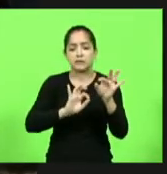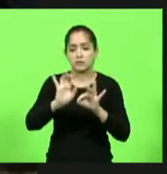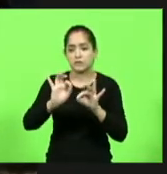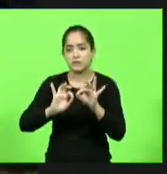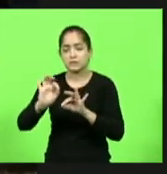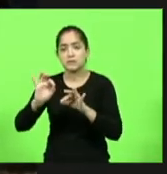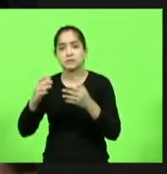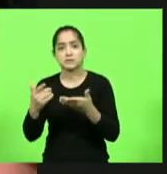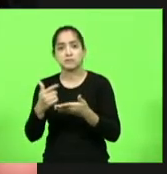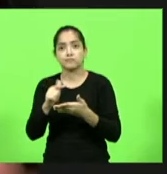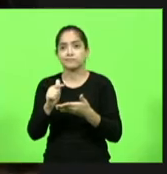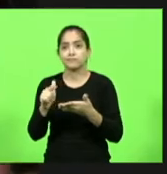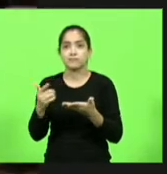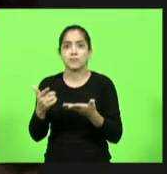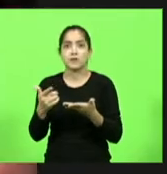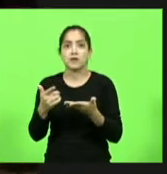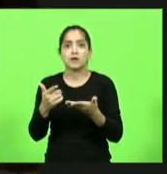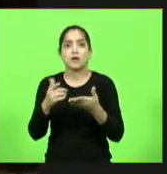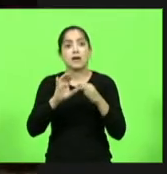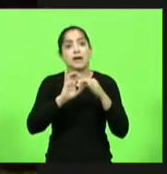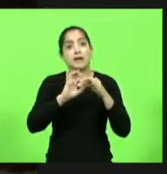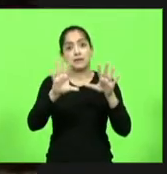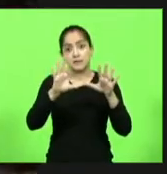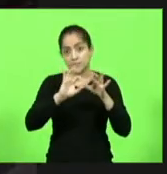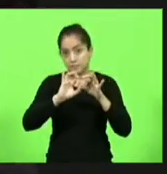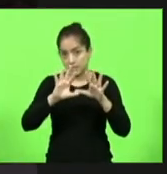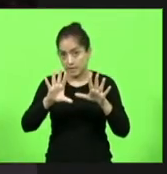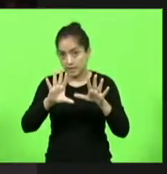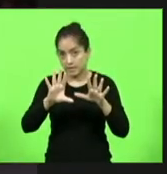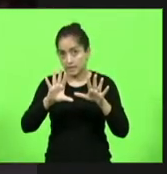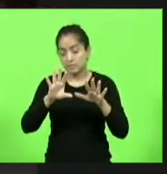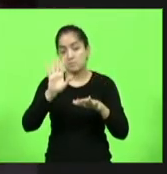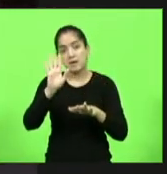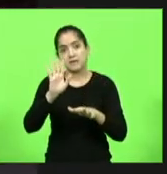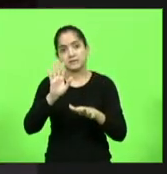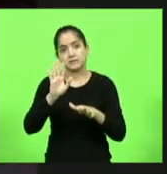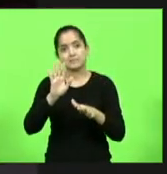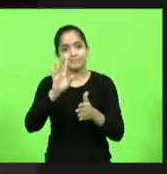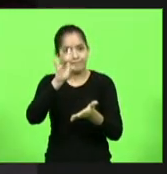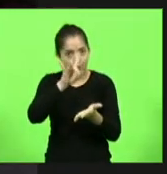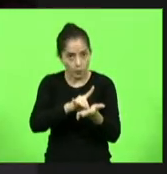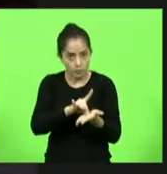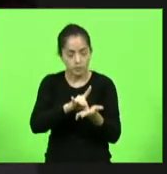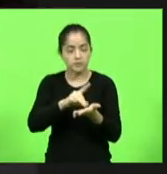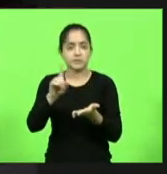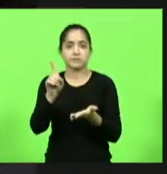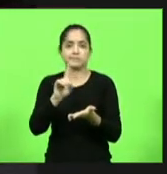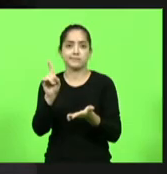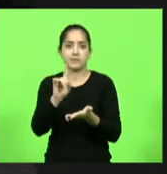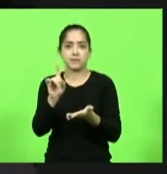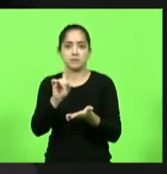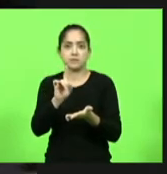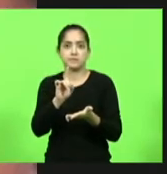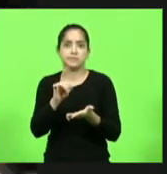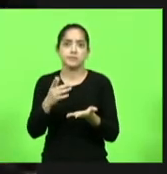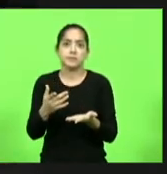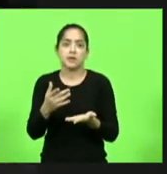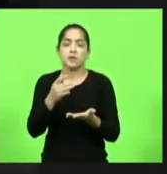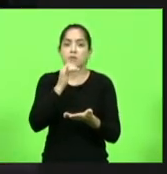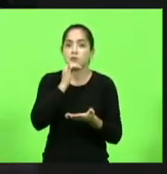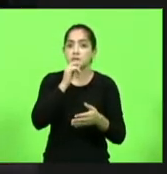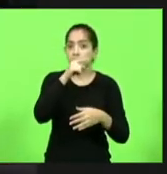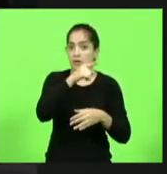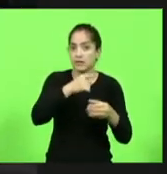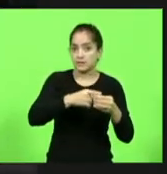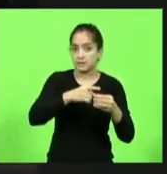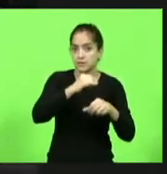que gosta de autorizar obra de serviço que não acontece. Como, por exemplo, no município de Joinville, que eu